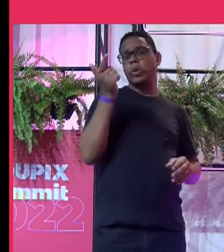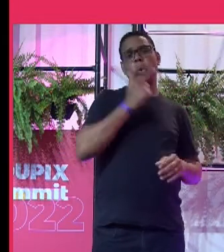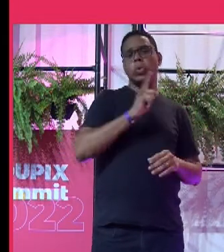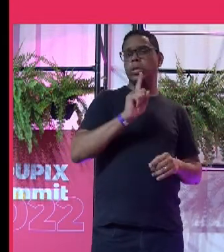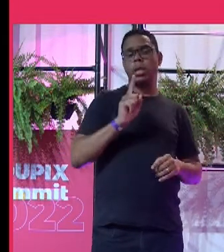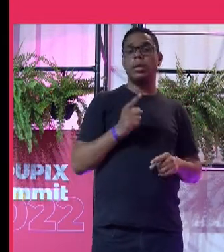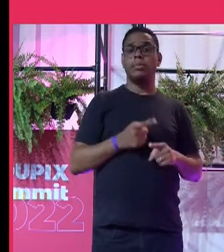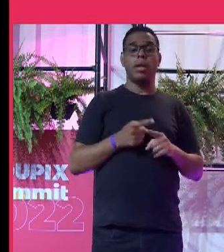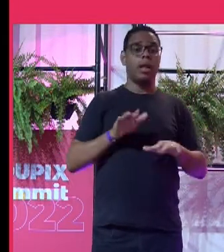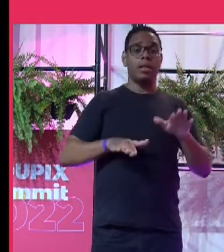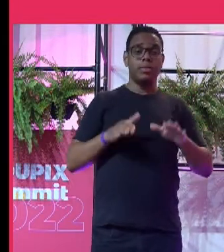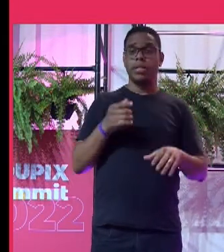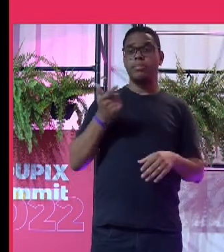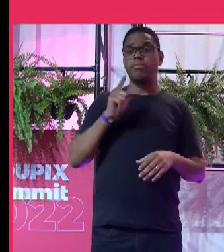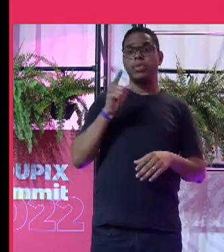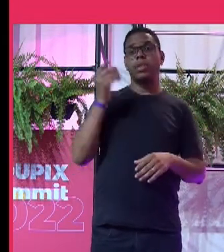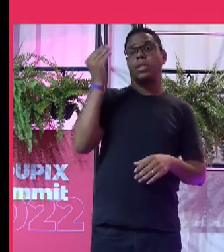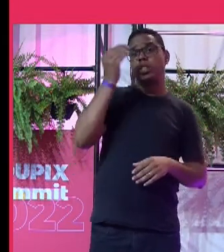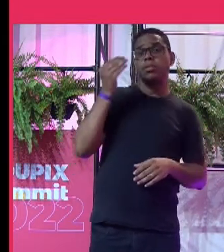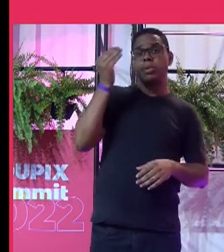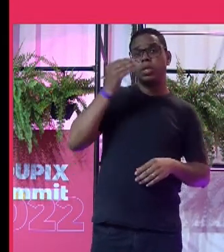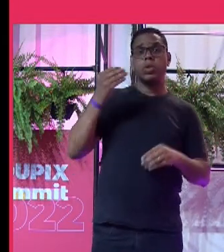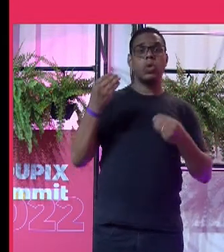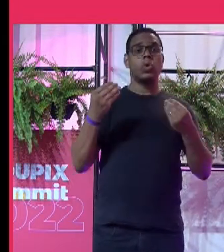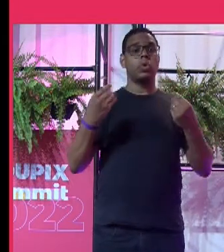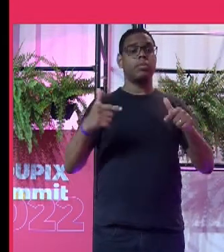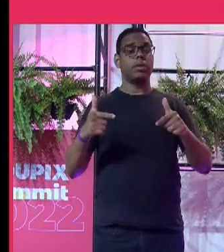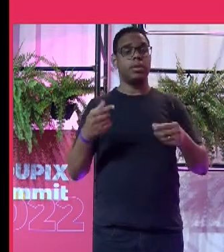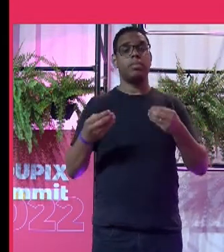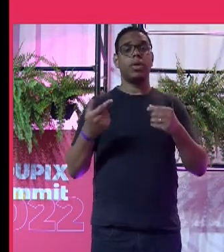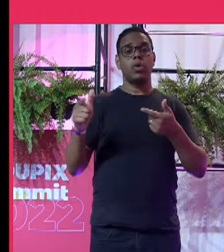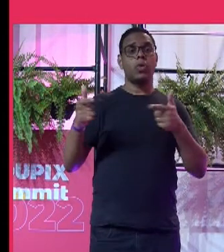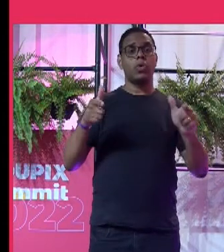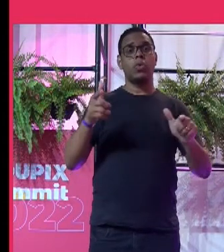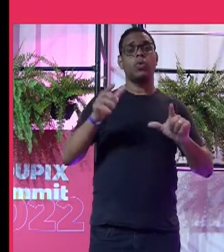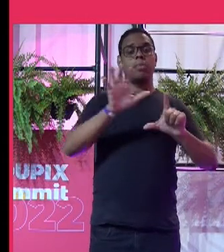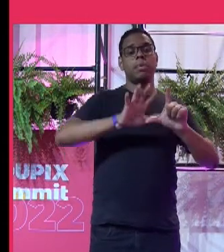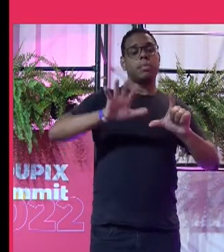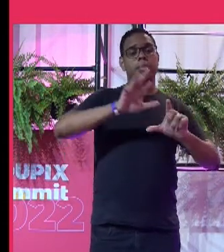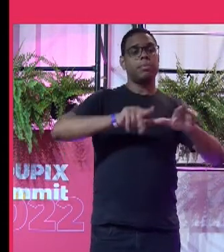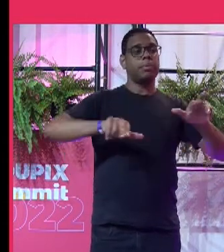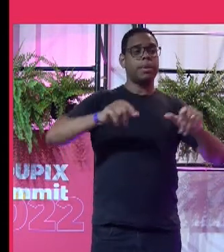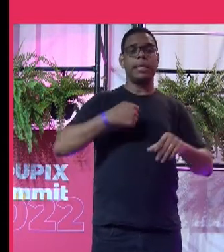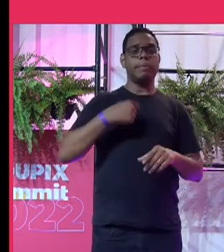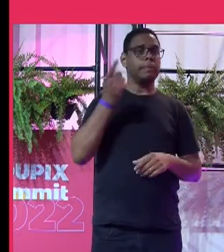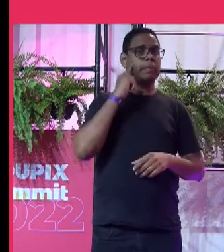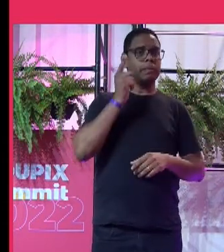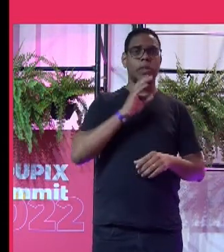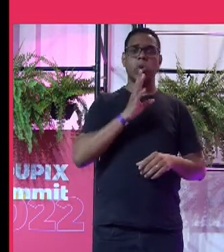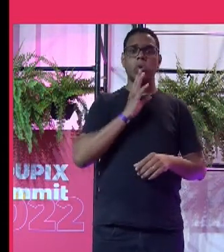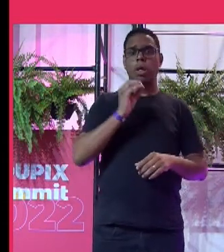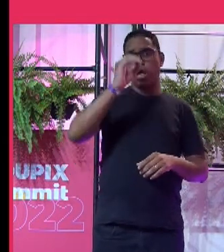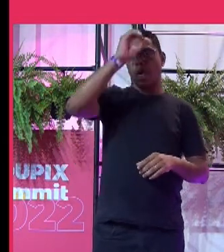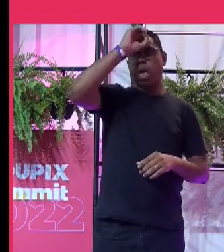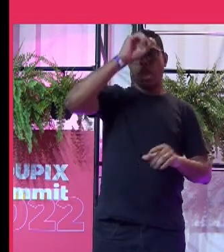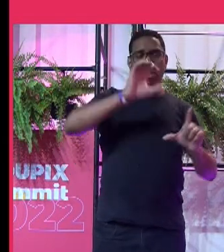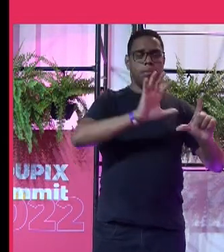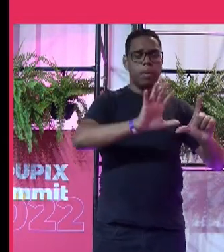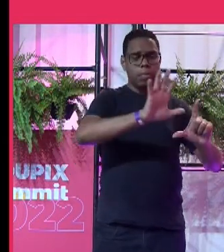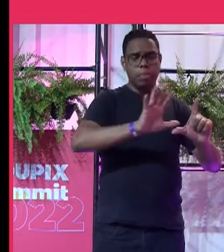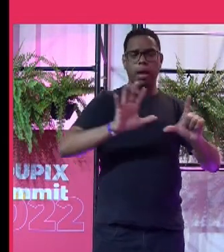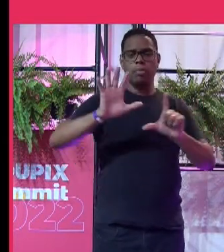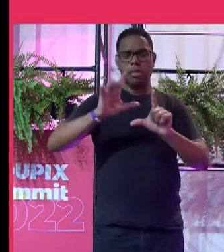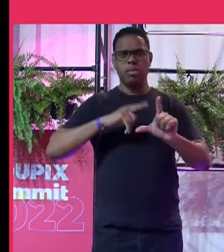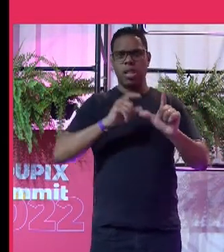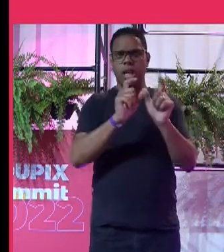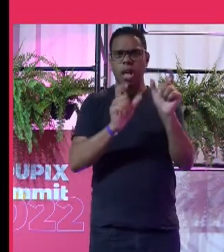Muitas vezes você não tem experiências em como trabalha as outras plataformas, não sabem como que as outras plataformas têm o